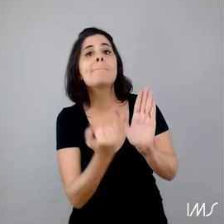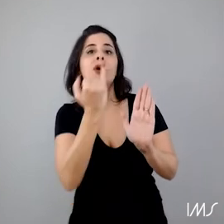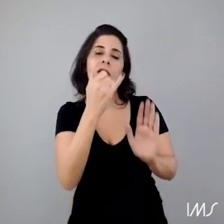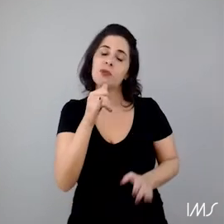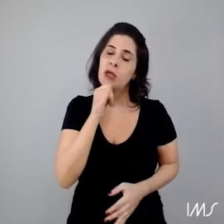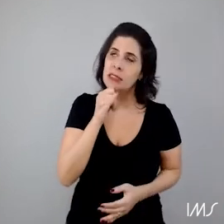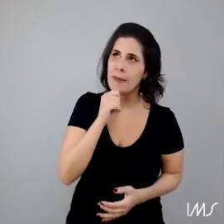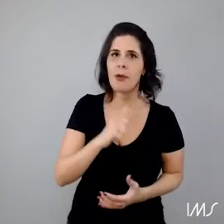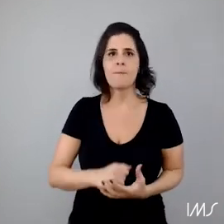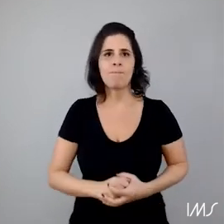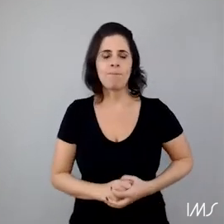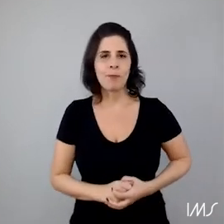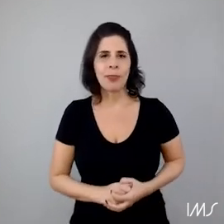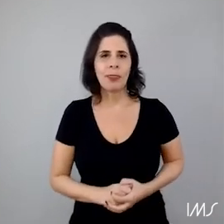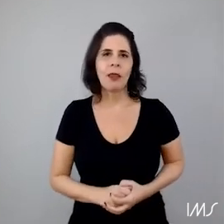como Kertész,